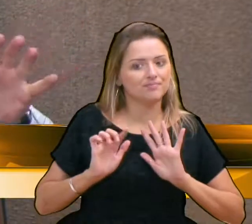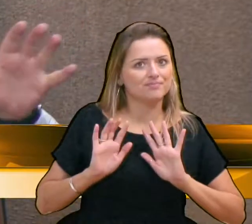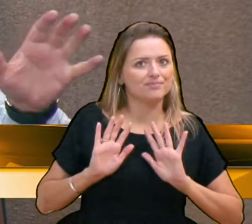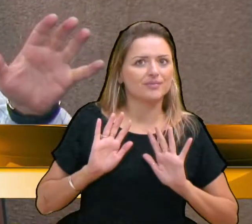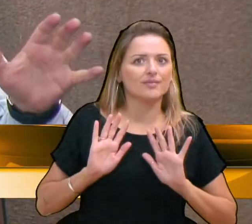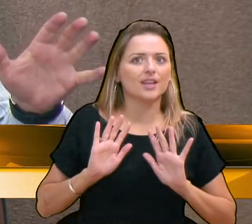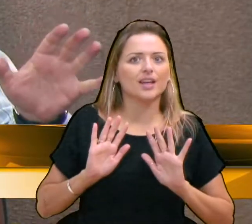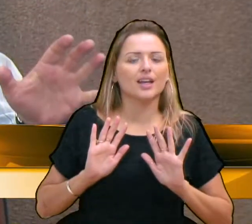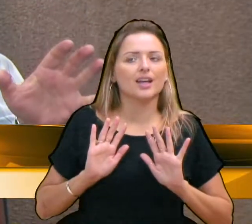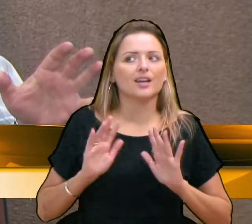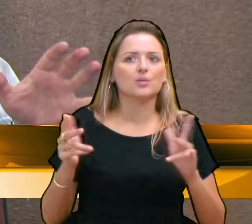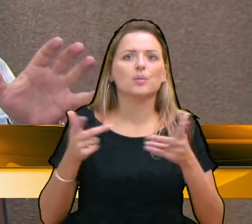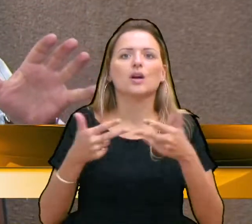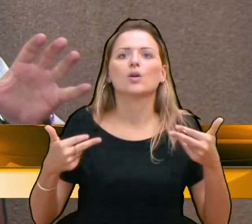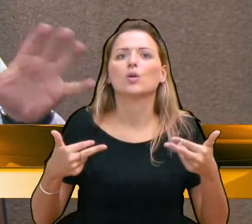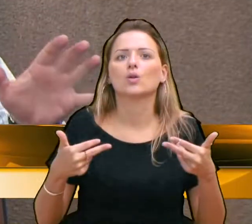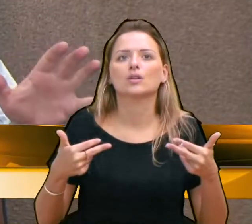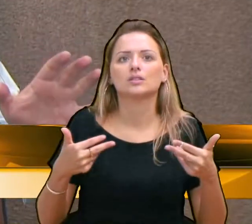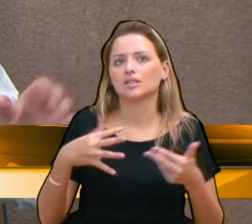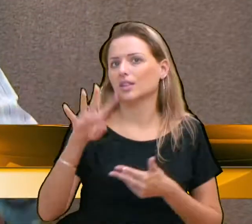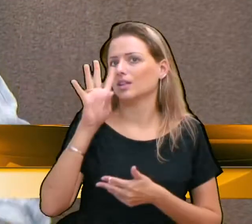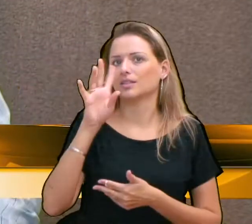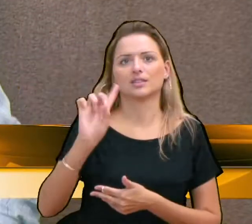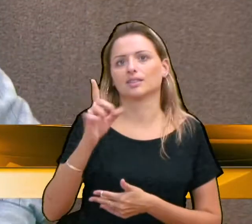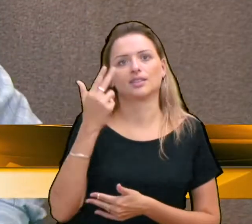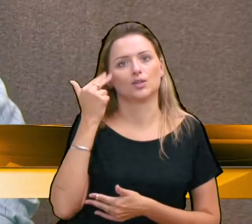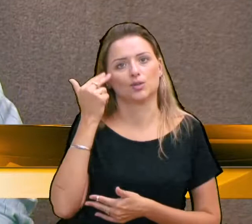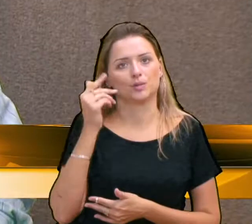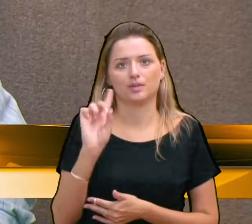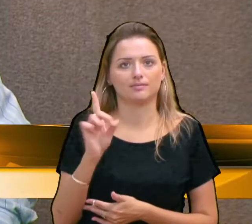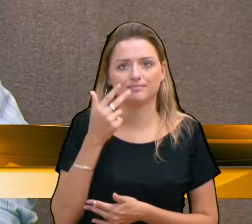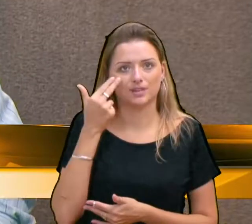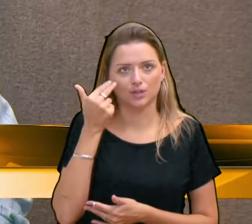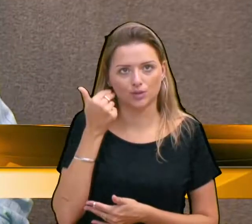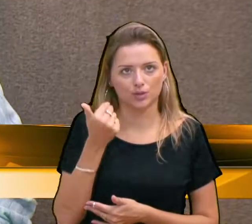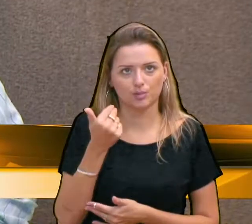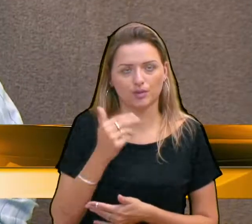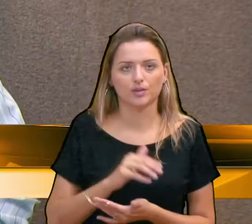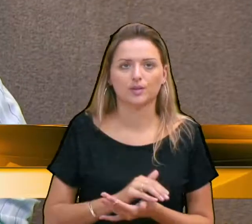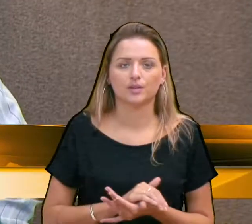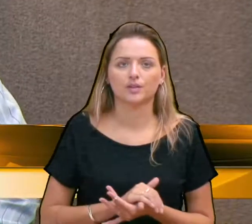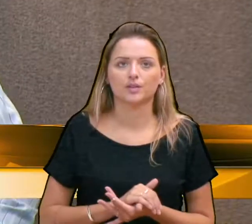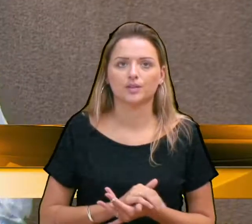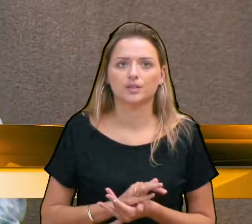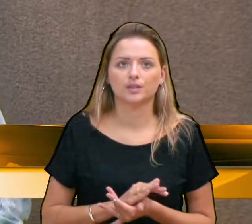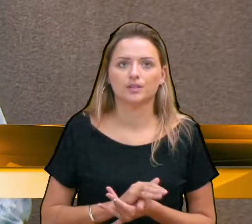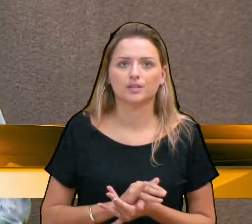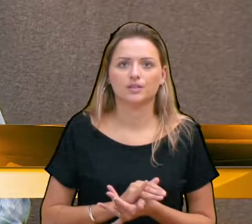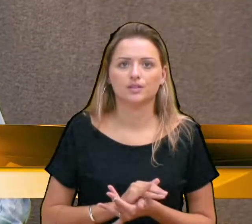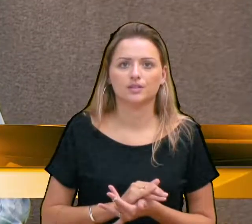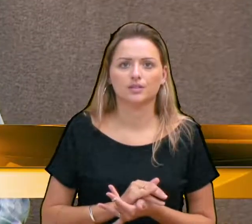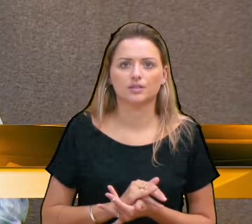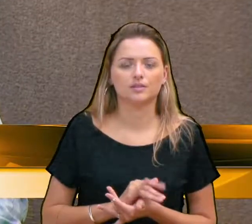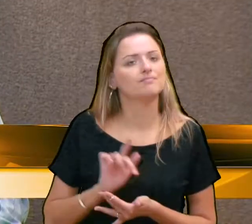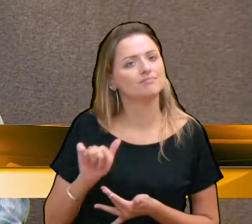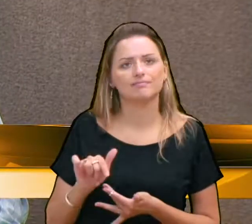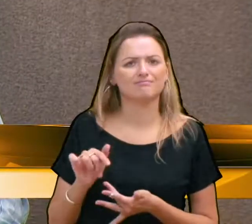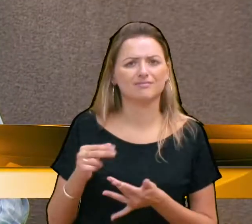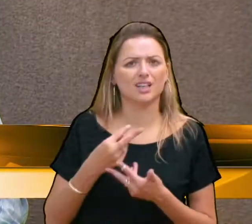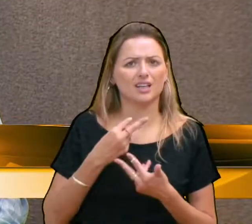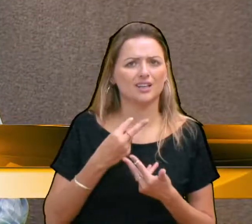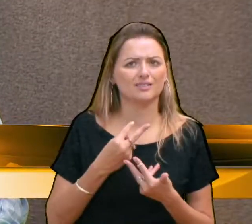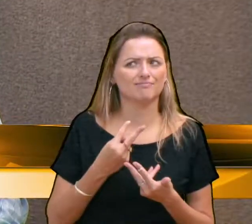é algo impressionante. Não é normal. Não é normal, né? Não é normal. Agora, é